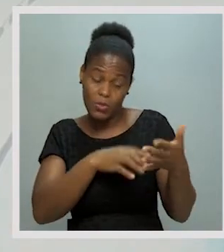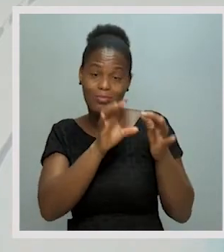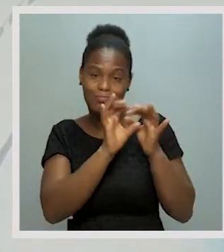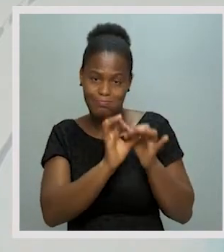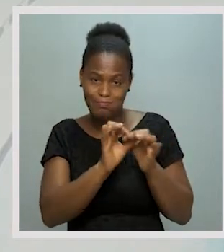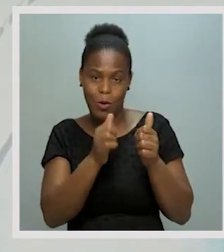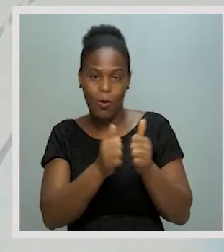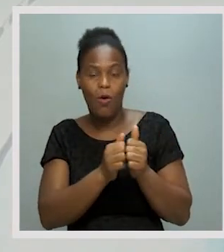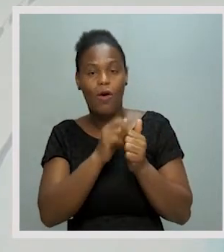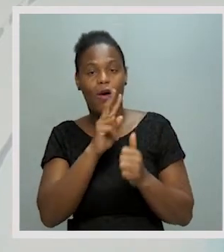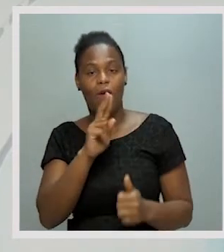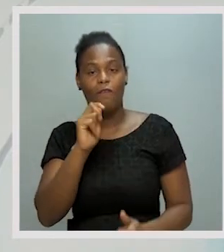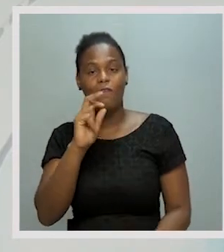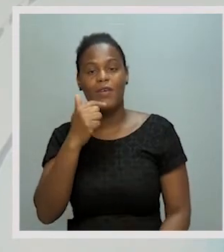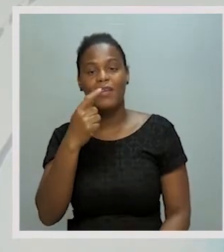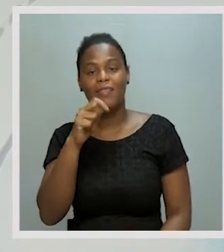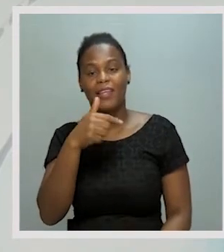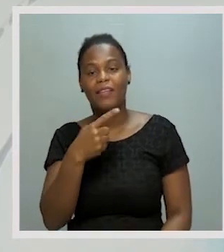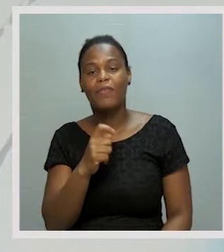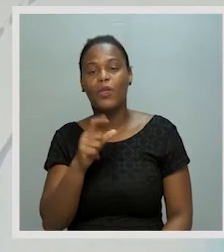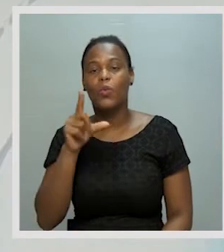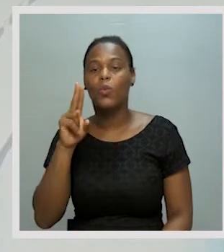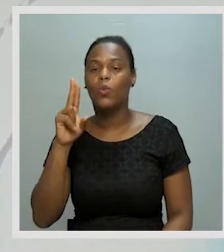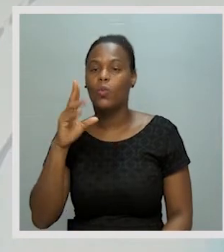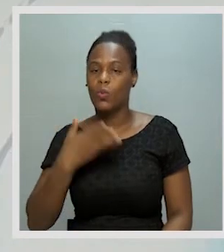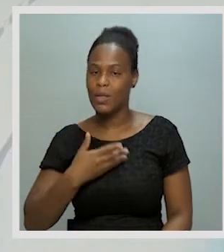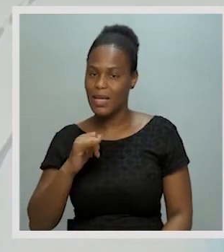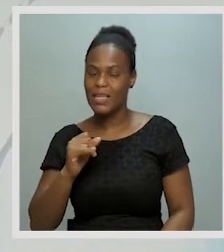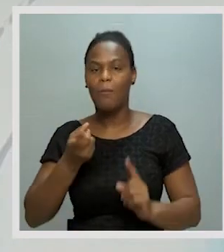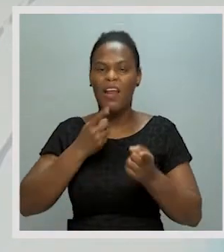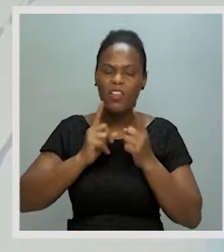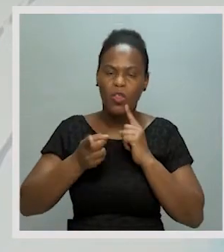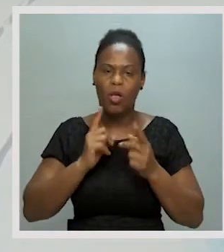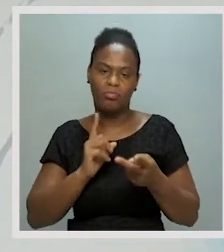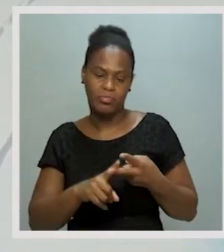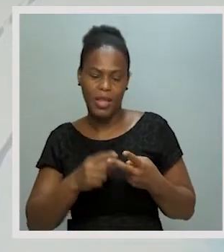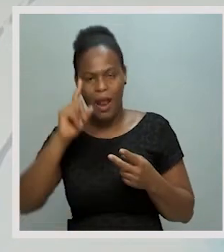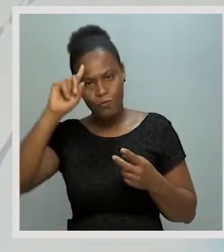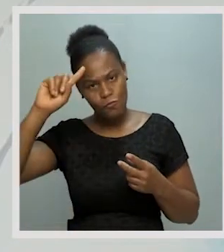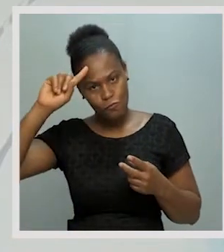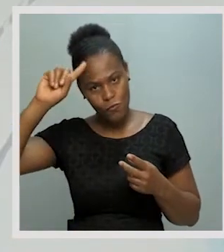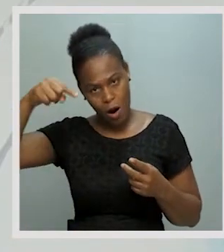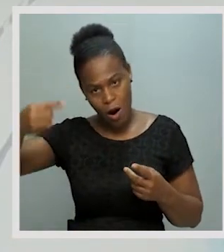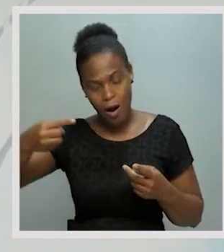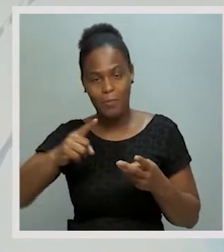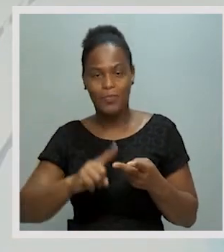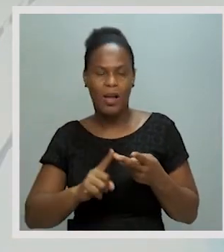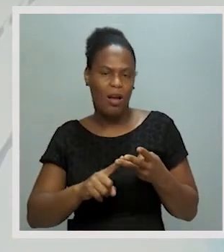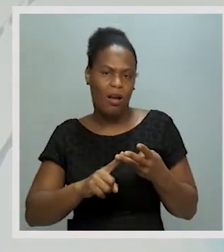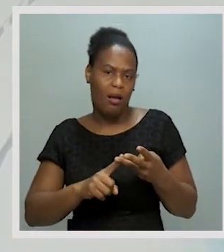textos relacionados com a vertente lúdica. Por exemplo, anedotas, adivinhas,